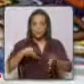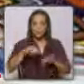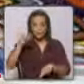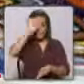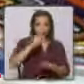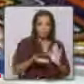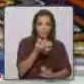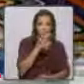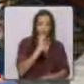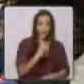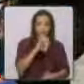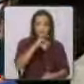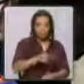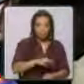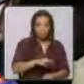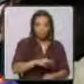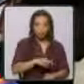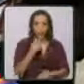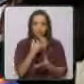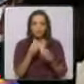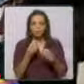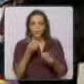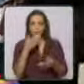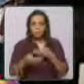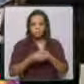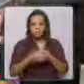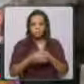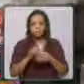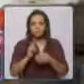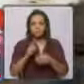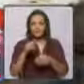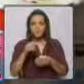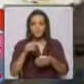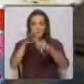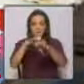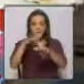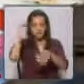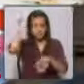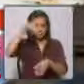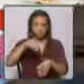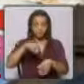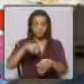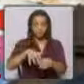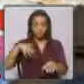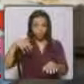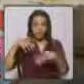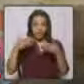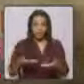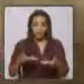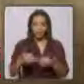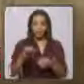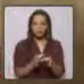40 metros, quando dezenas de idosos a levaram à Assembleia da República. Até agora, já se